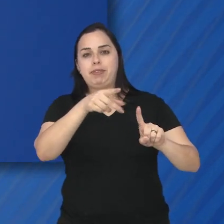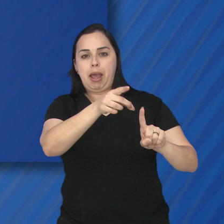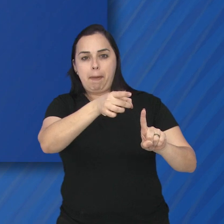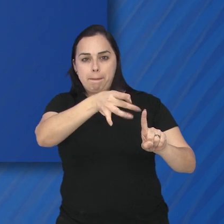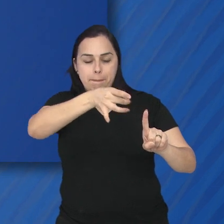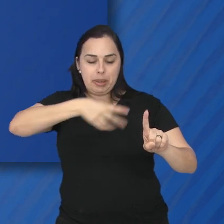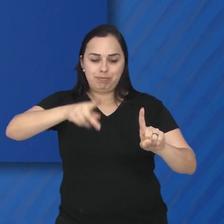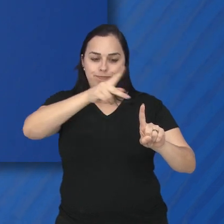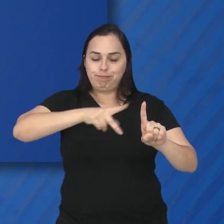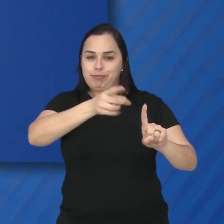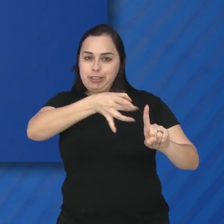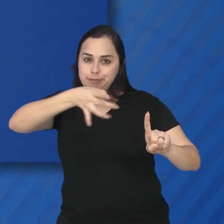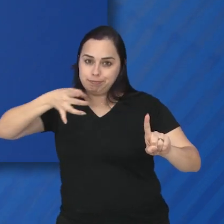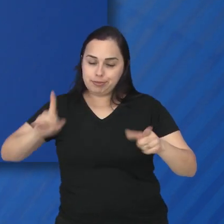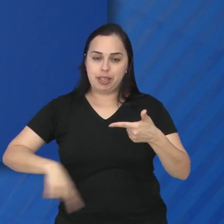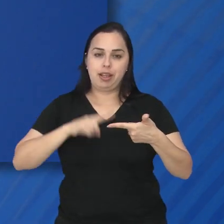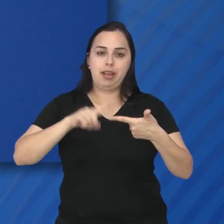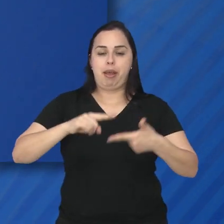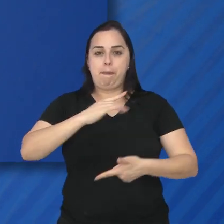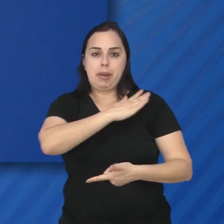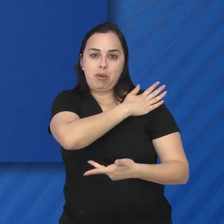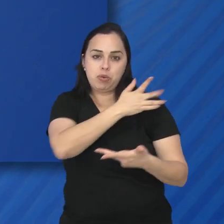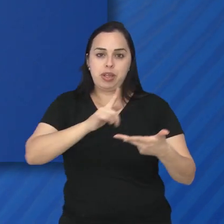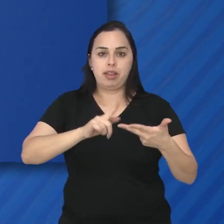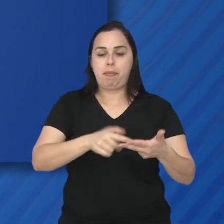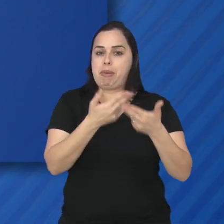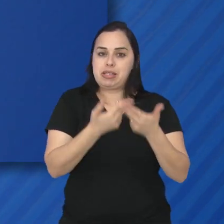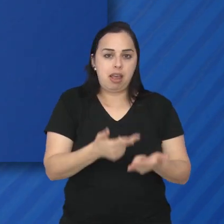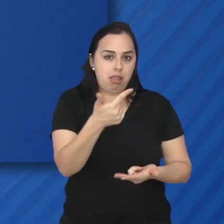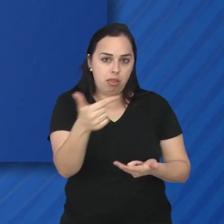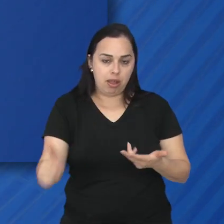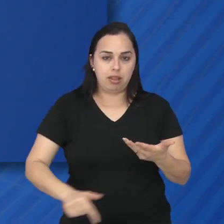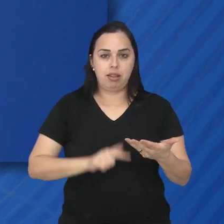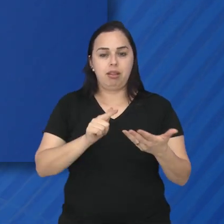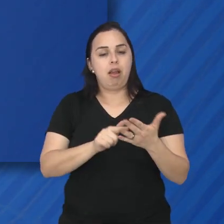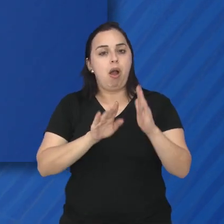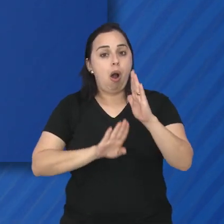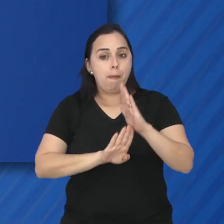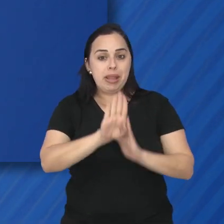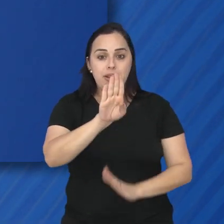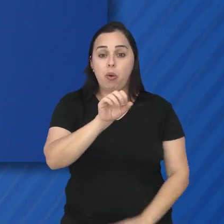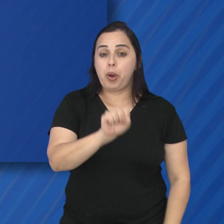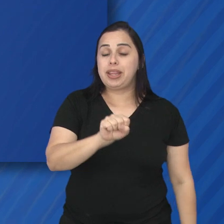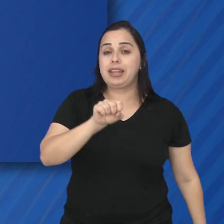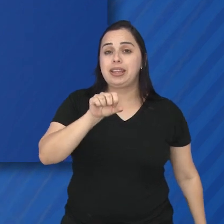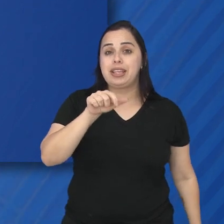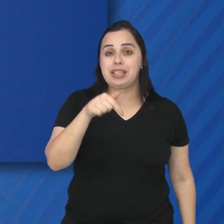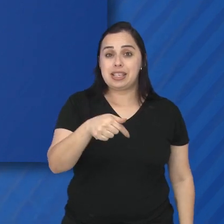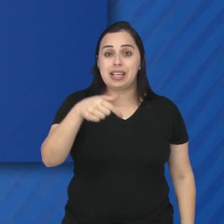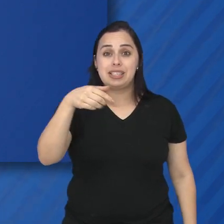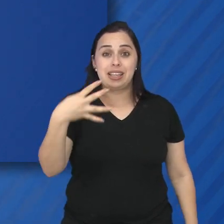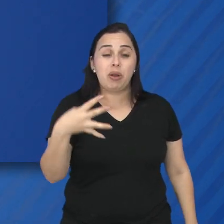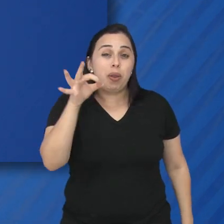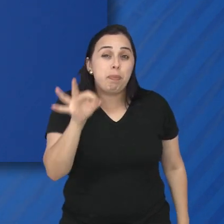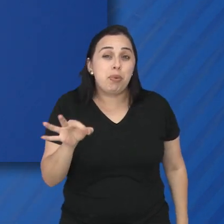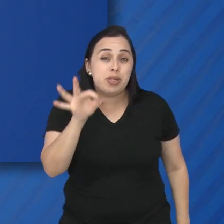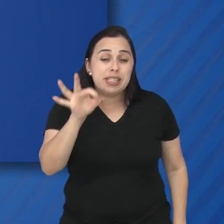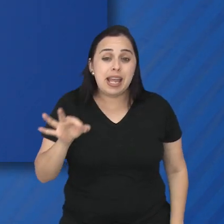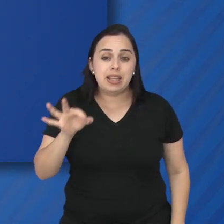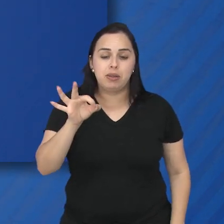que é ódio contra pessoas estrangeiras preconceito intolerância representaram um aumento de